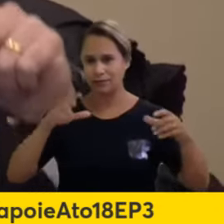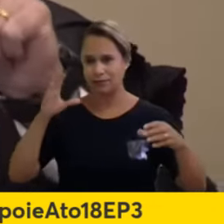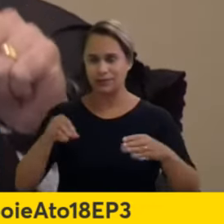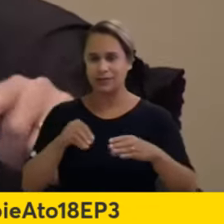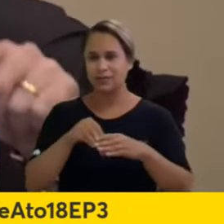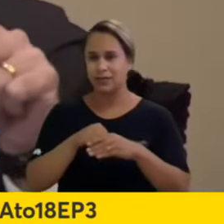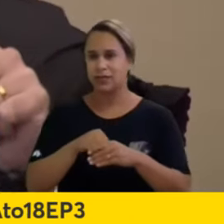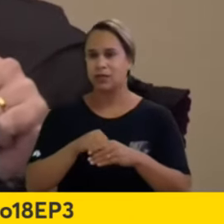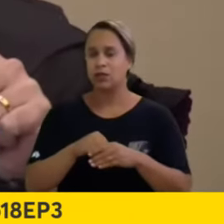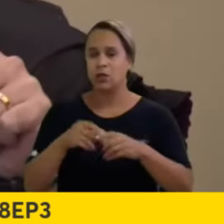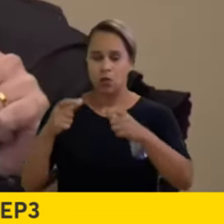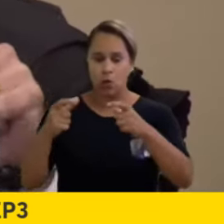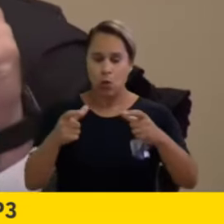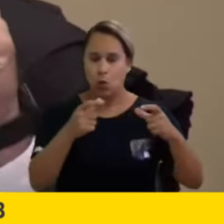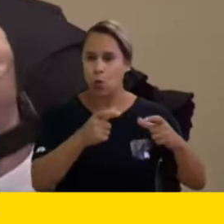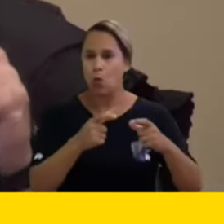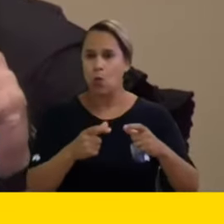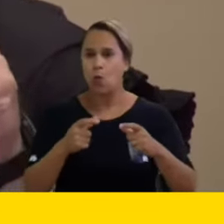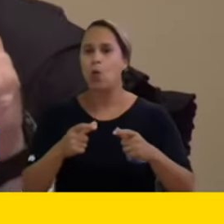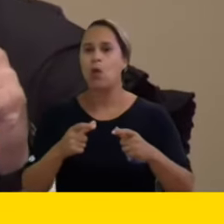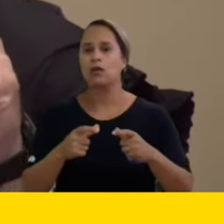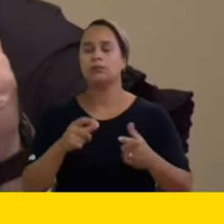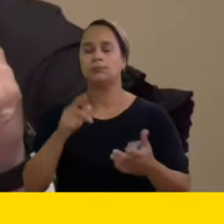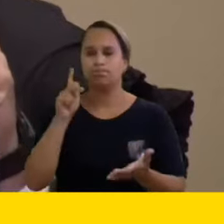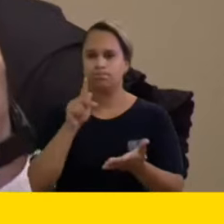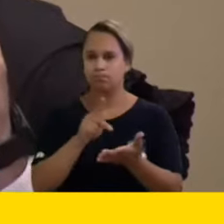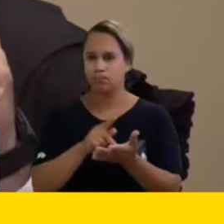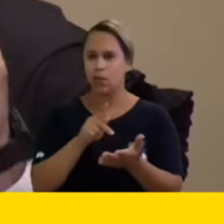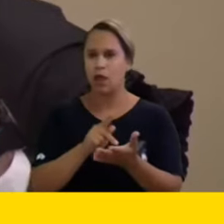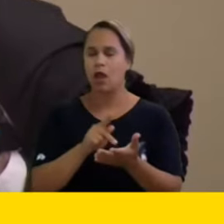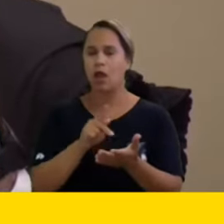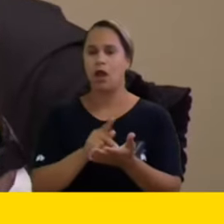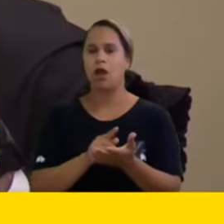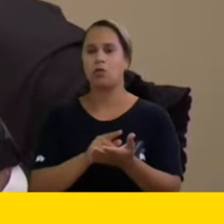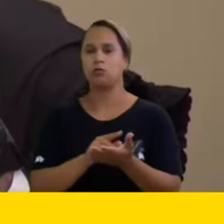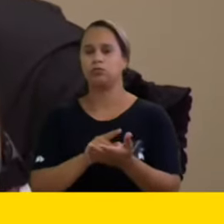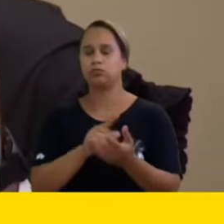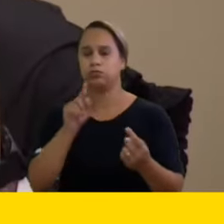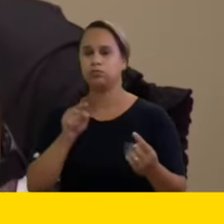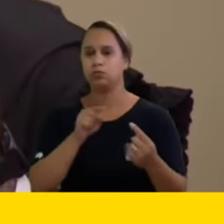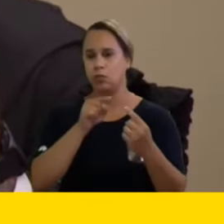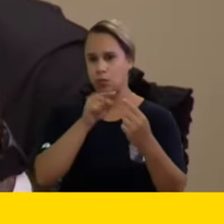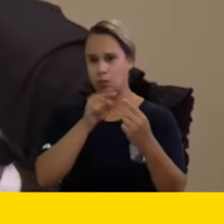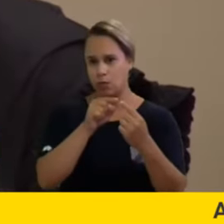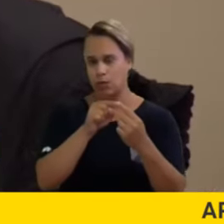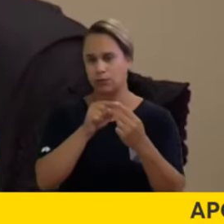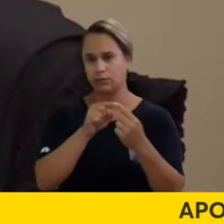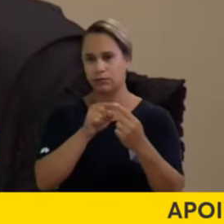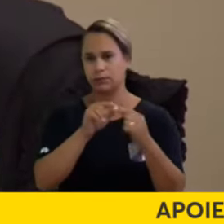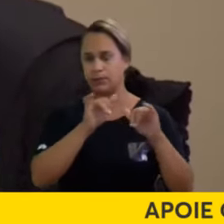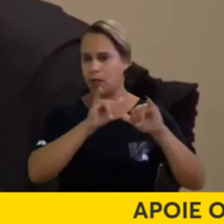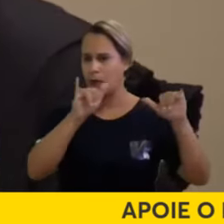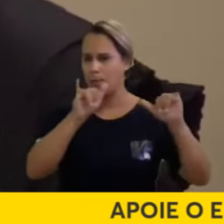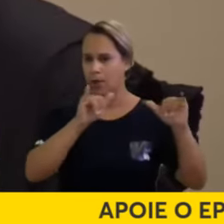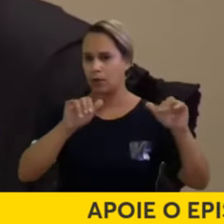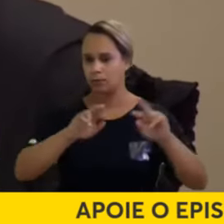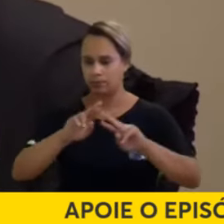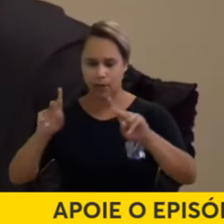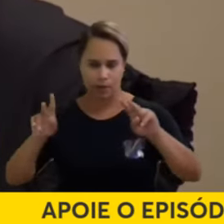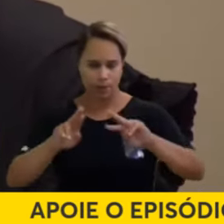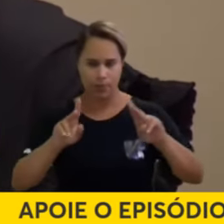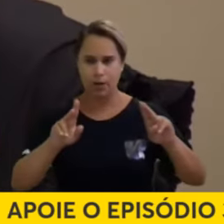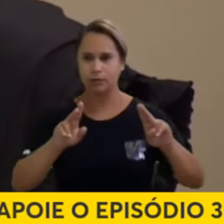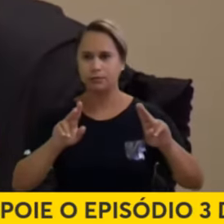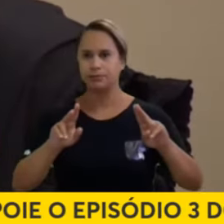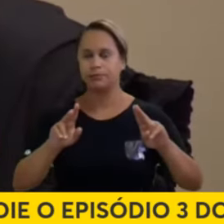localidade real do destino e tudo considerando as campanhas realizadas distintamente em outras palavras Para comprovar